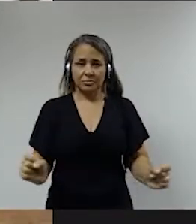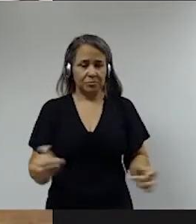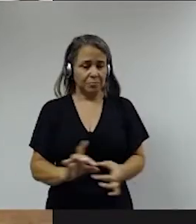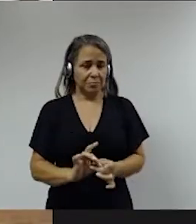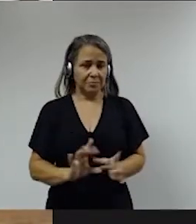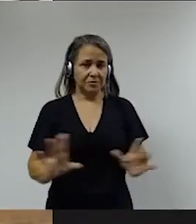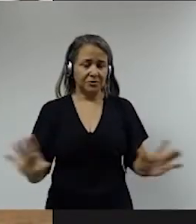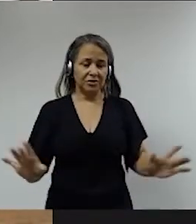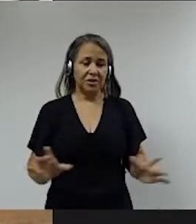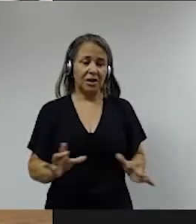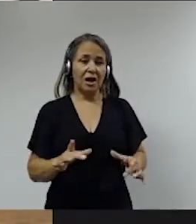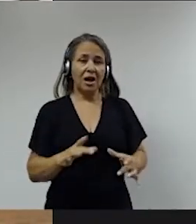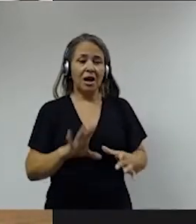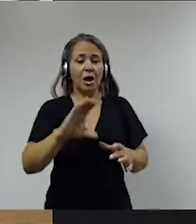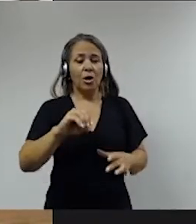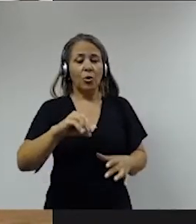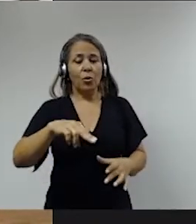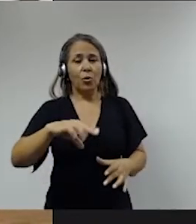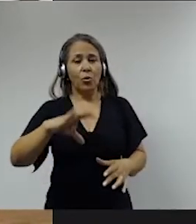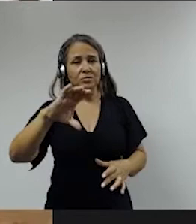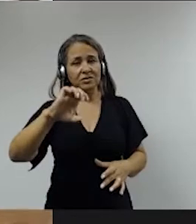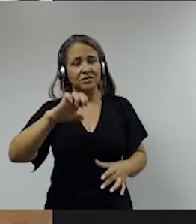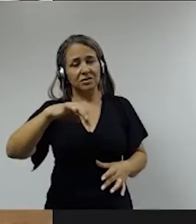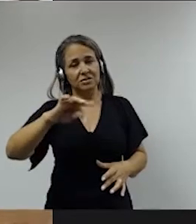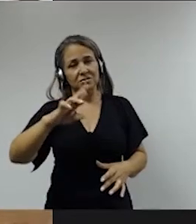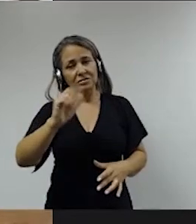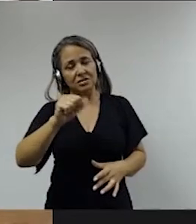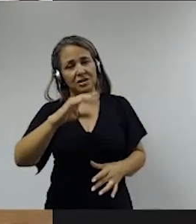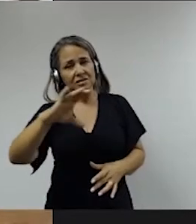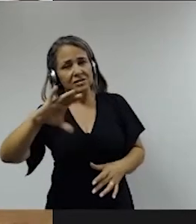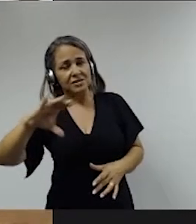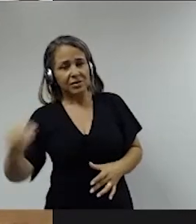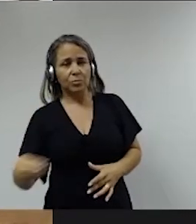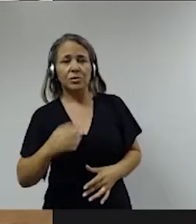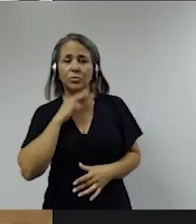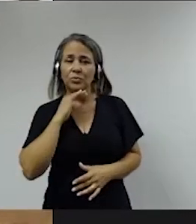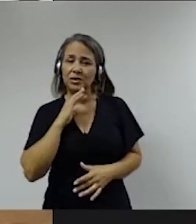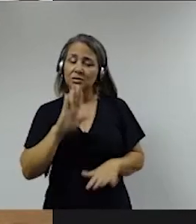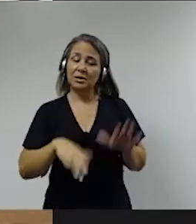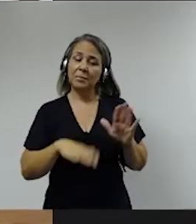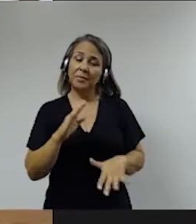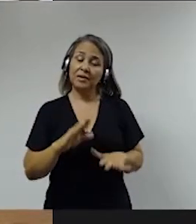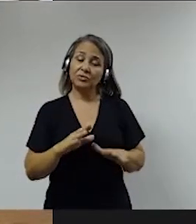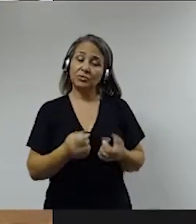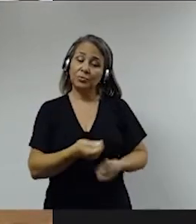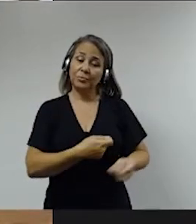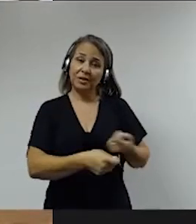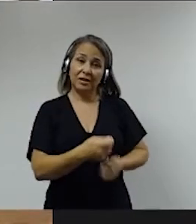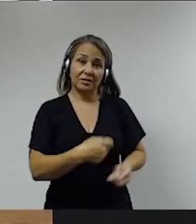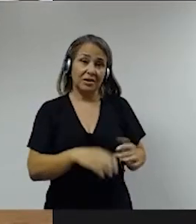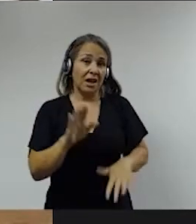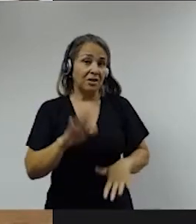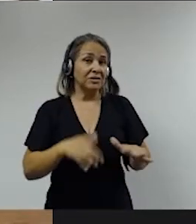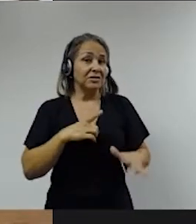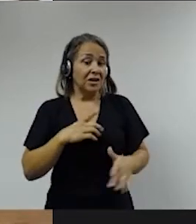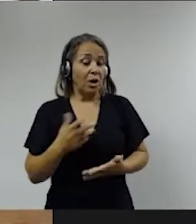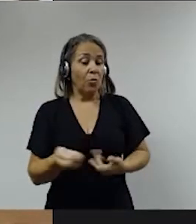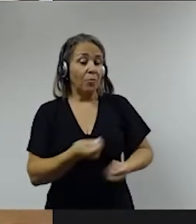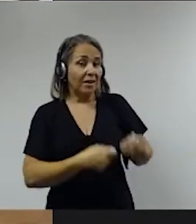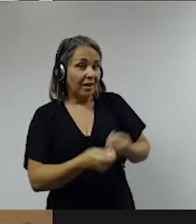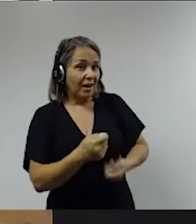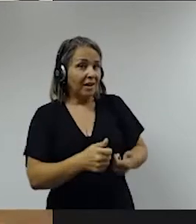concentração, que concentração é ruim. Às vezes não, depende do mercado, né? Às vezes tem mercado que